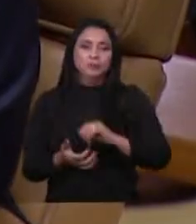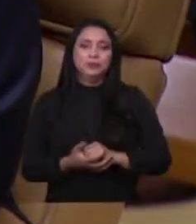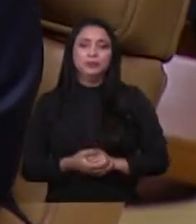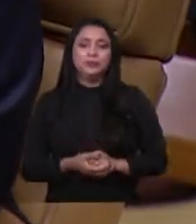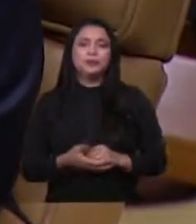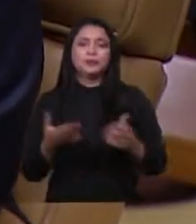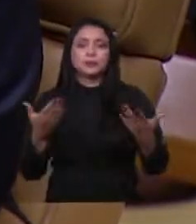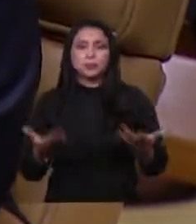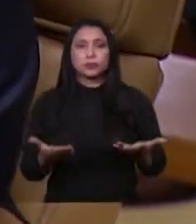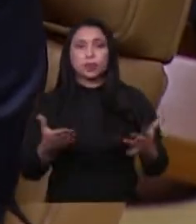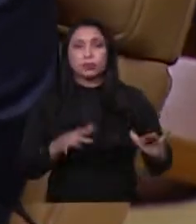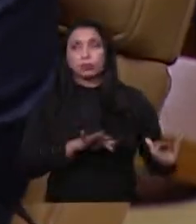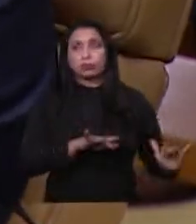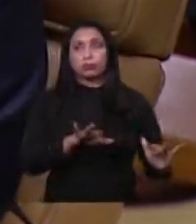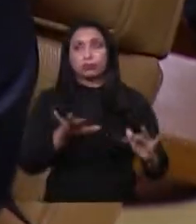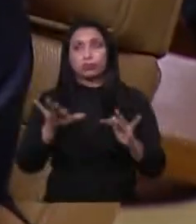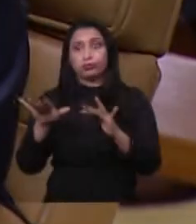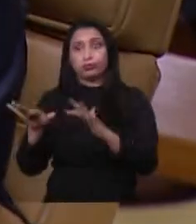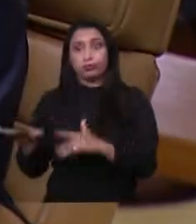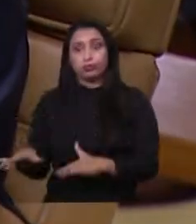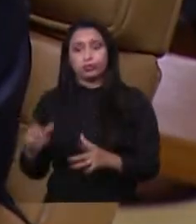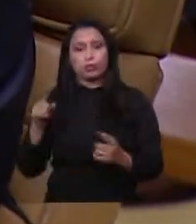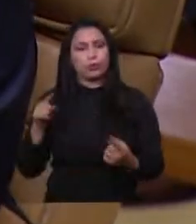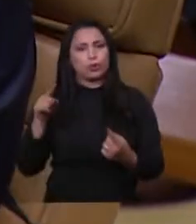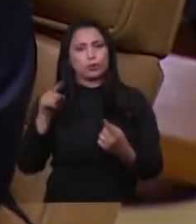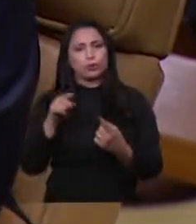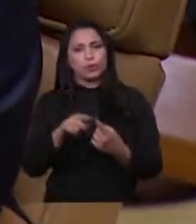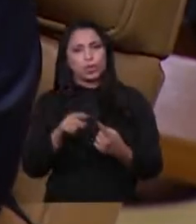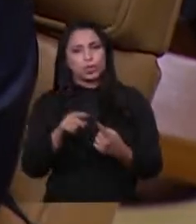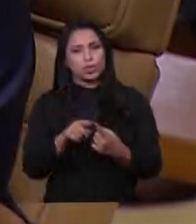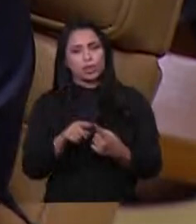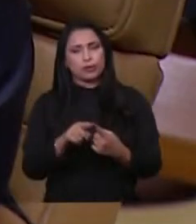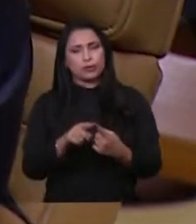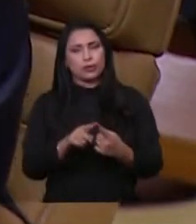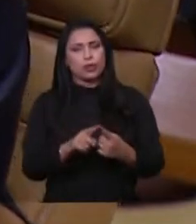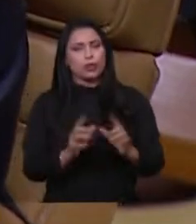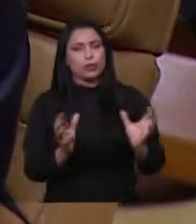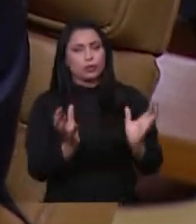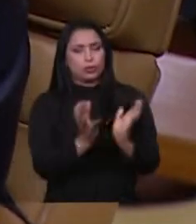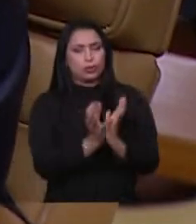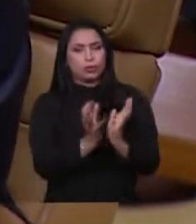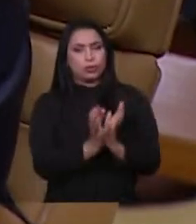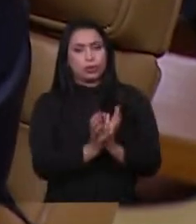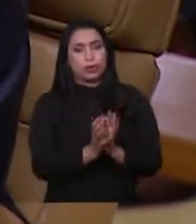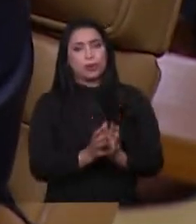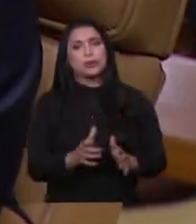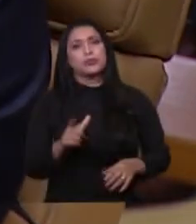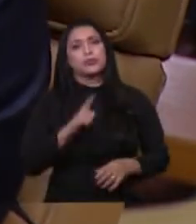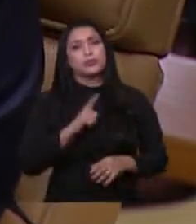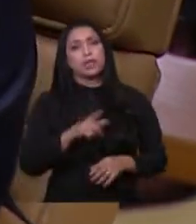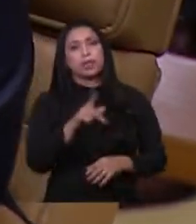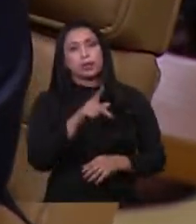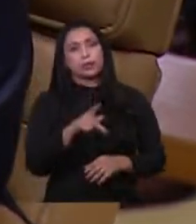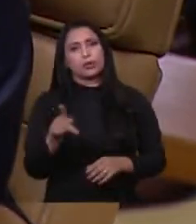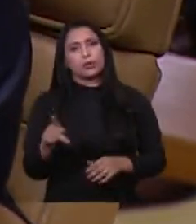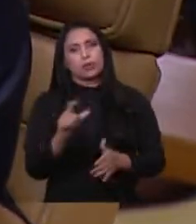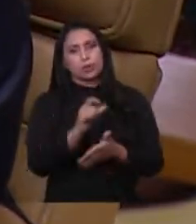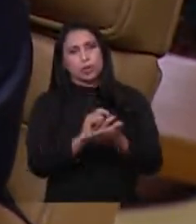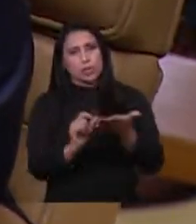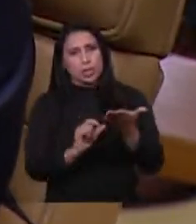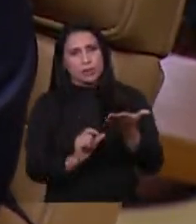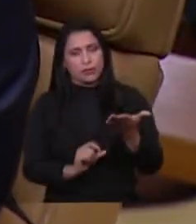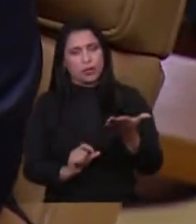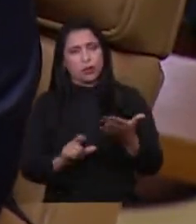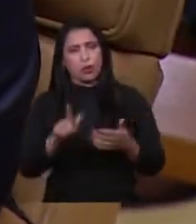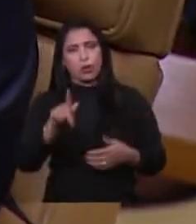pelo tumulto com um objetivo comum. Me vale aqui das lições do professor Gustavo Le Bon, de que a